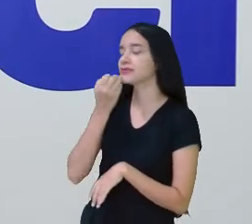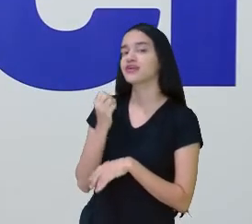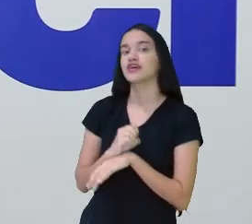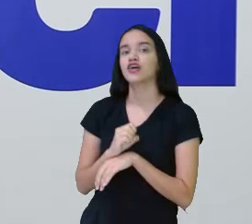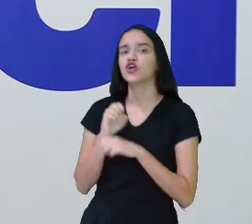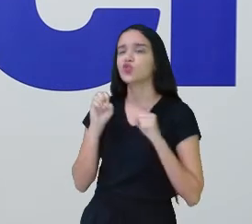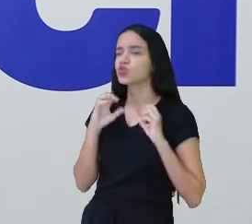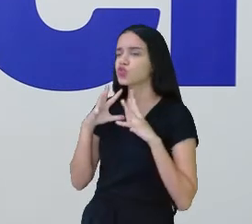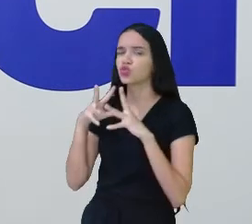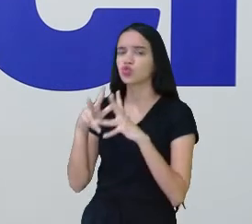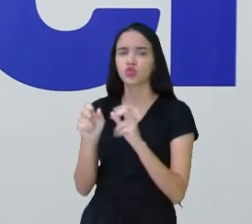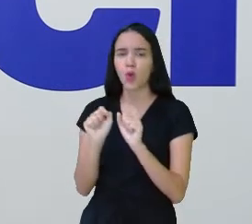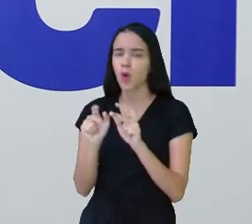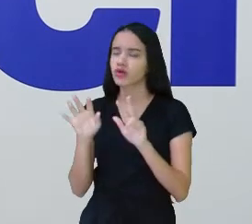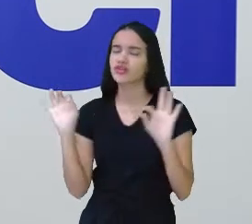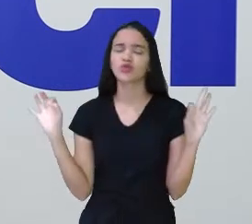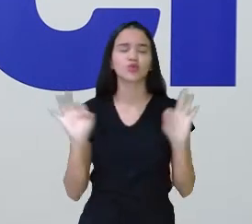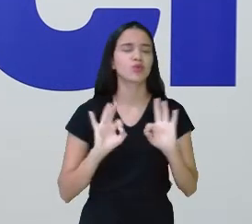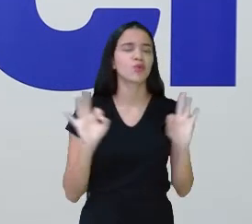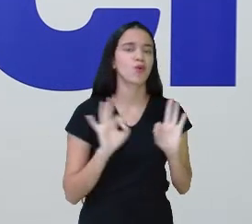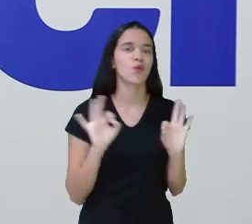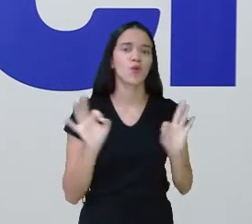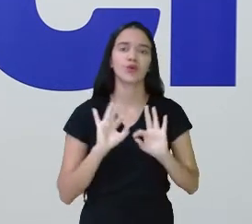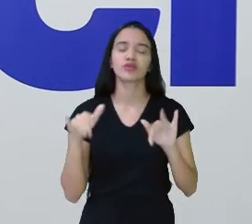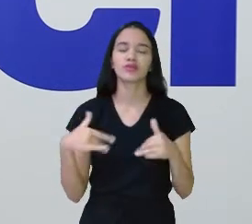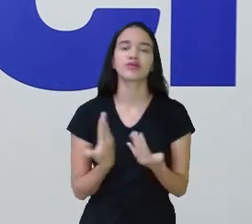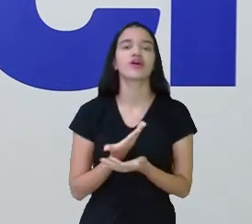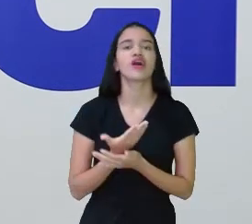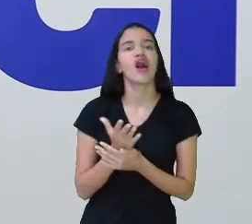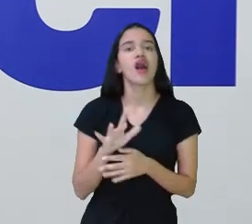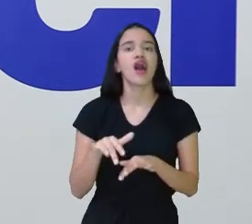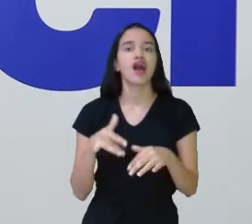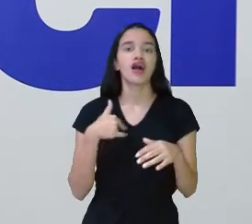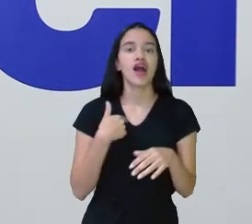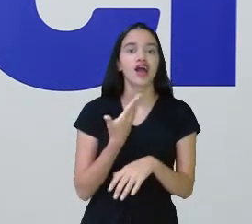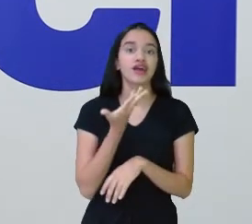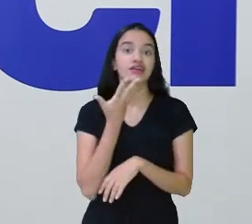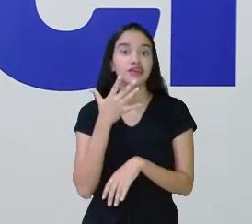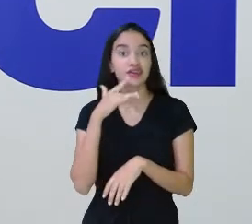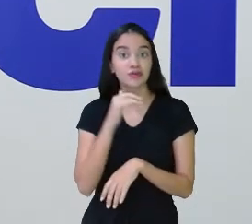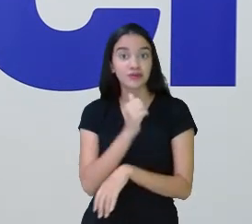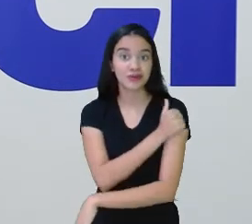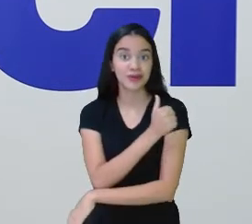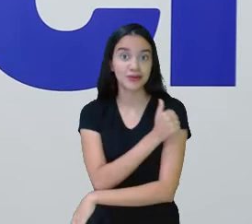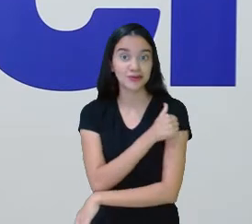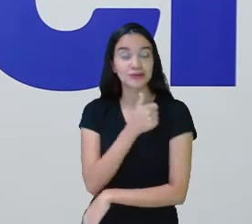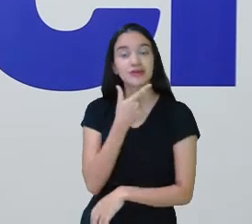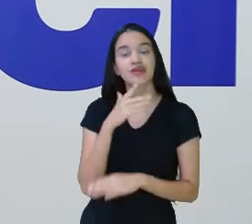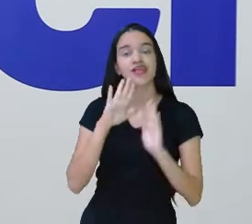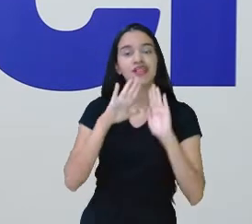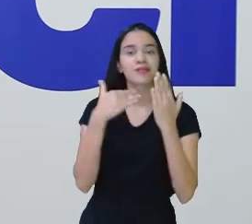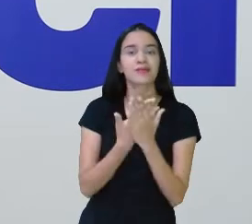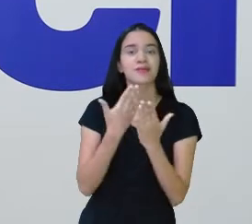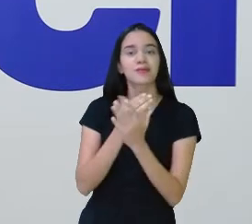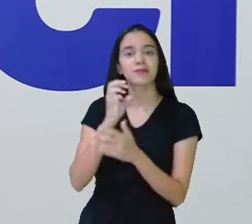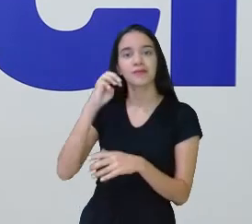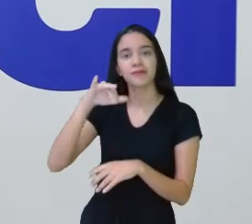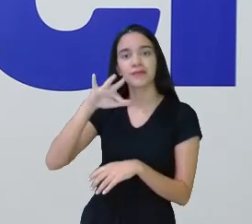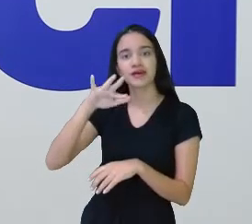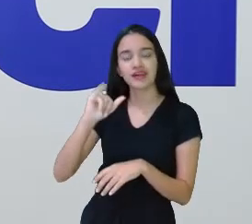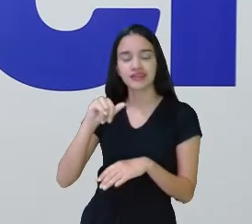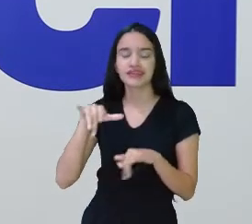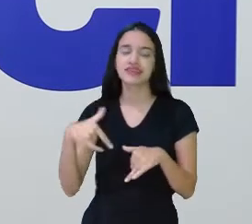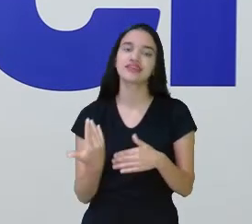ok? Tudo ótimo. Pessoal do Matias aqui marcando Sempre presença. E presente. estão botando aqui assim, ó. Aê!